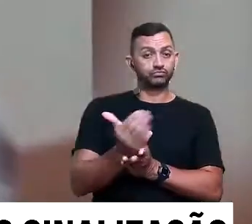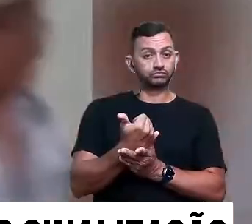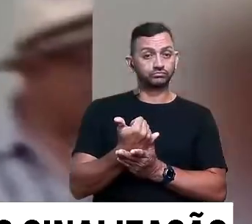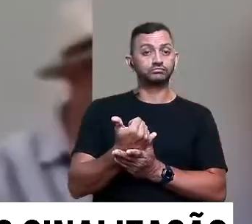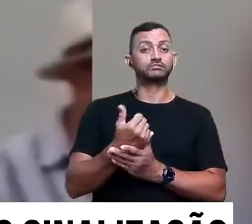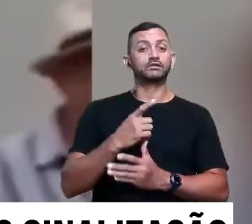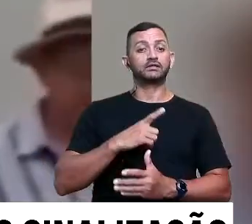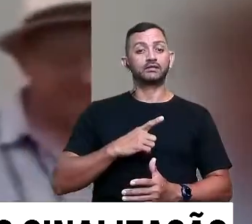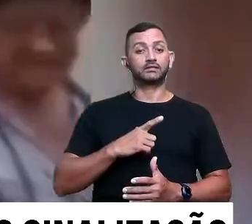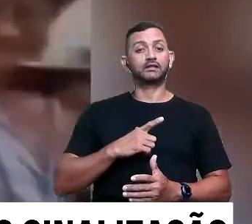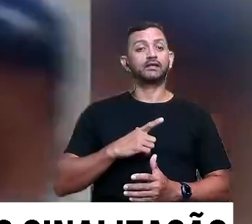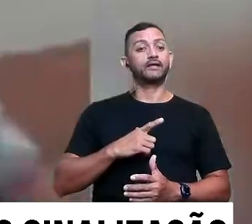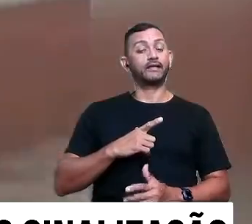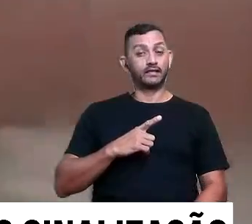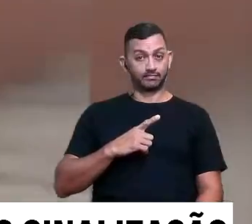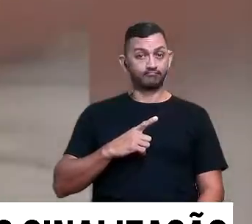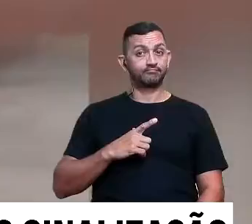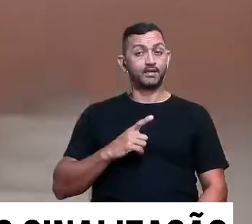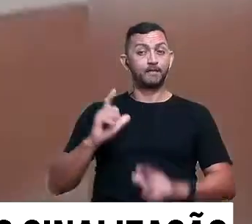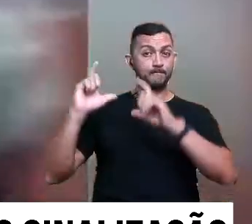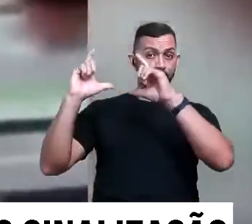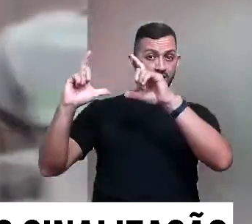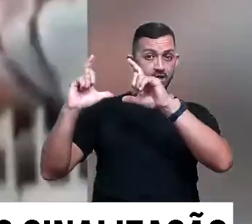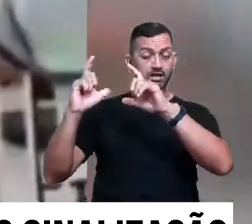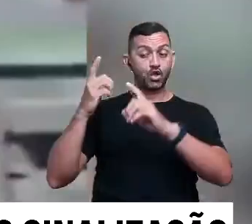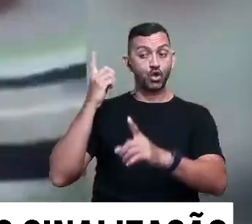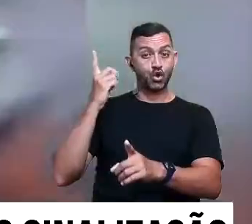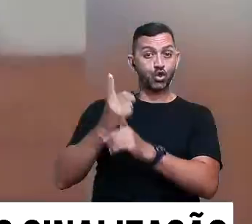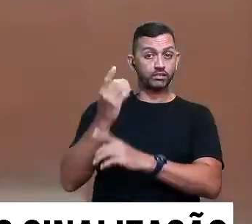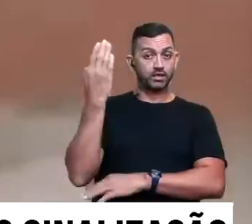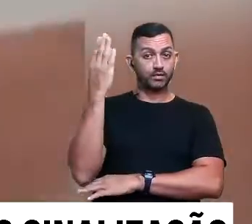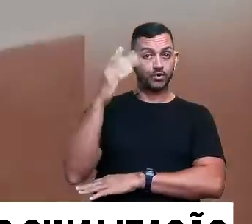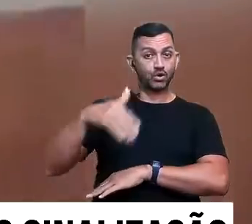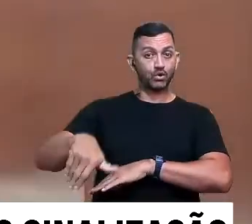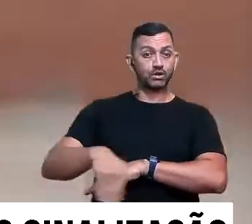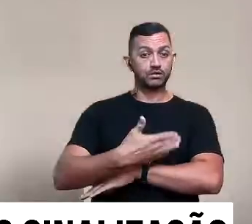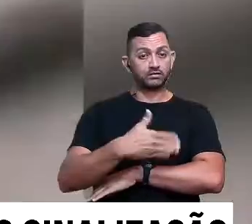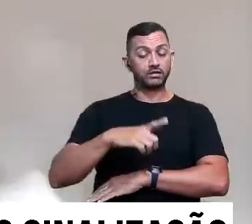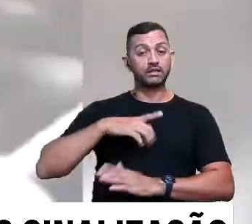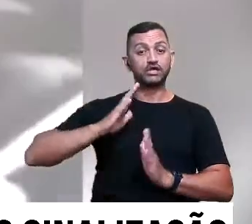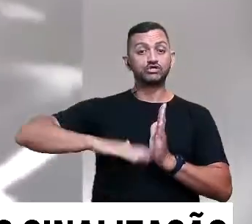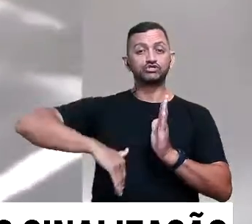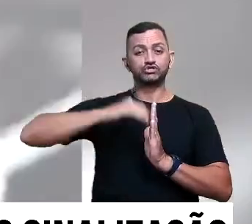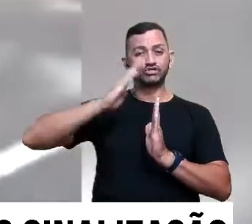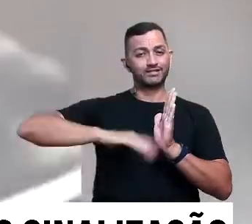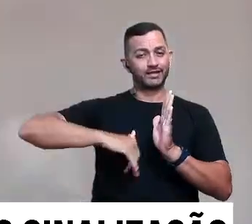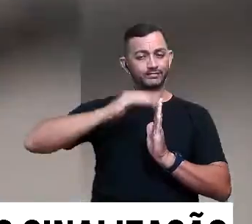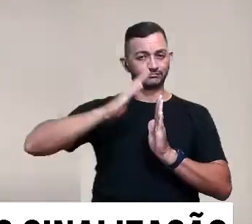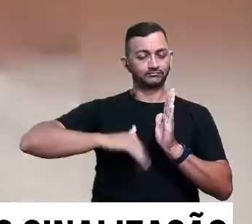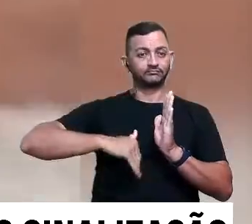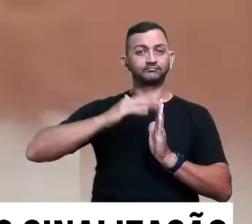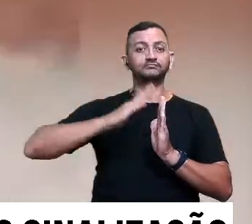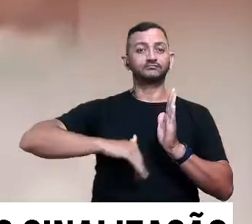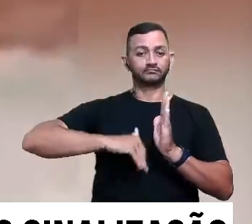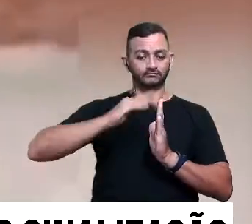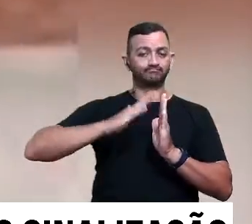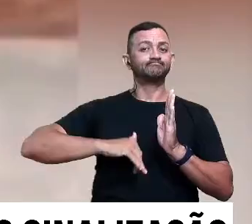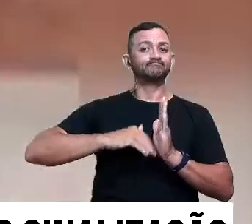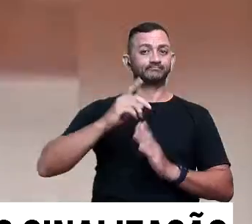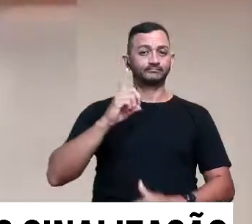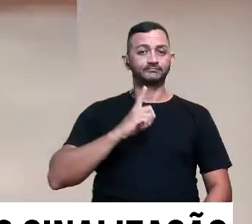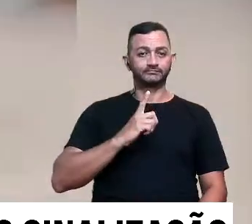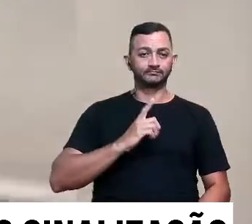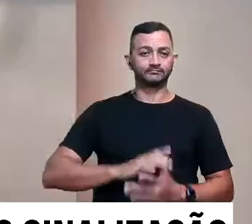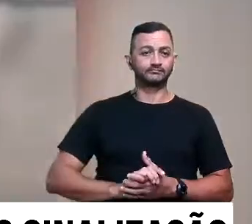a placa, segurada num pau, um cabo que eu achei no meio da rua. E aqui a tinta, olha. Tinta óleo.